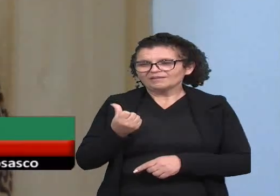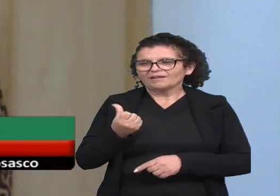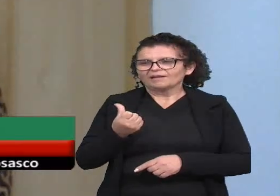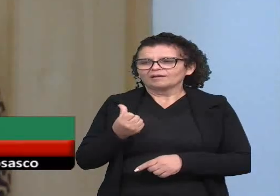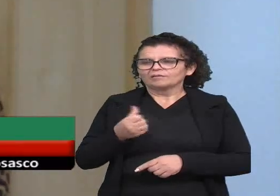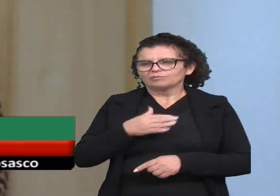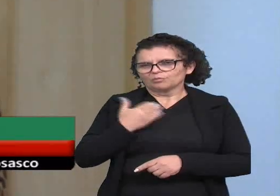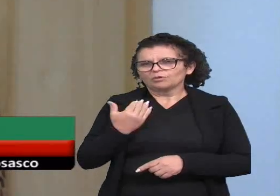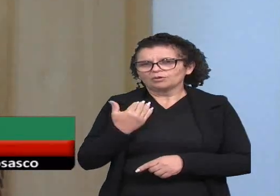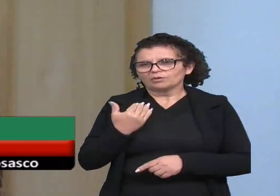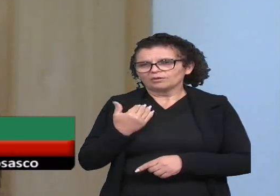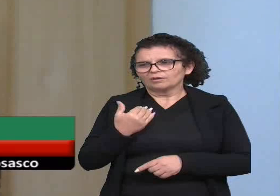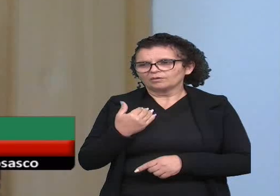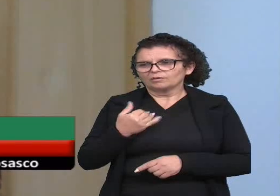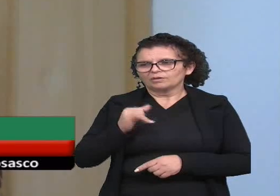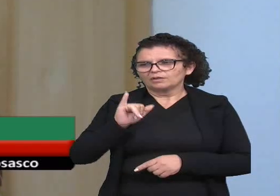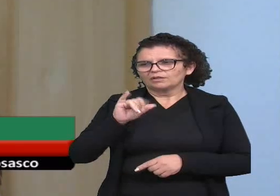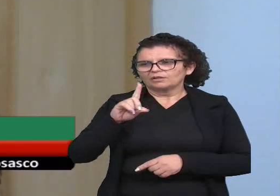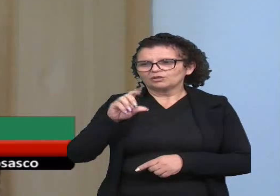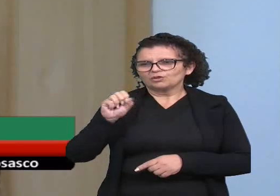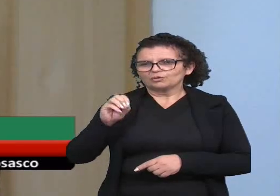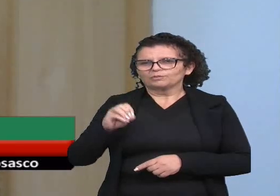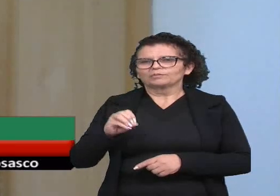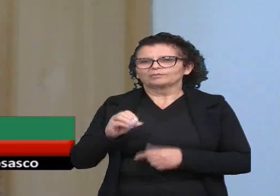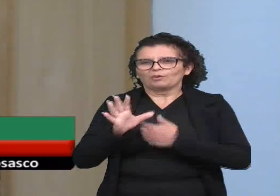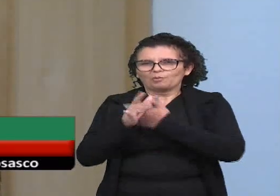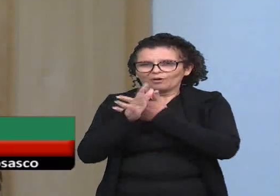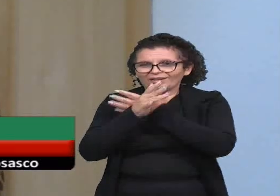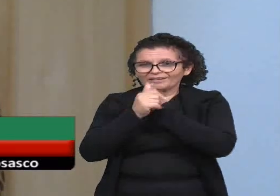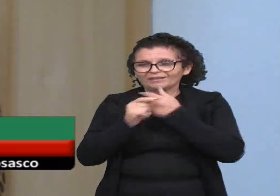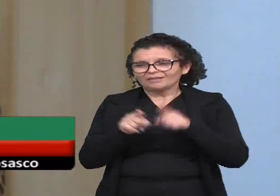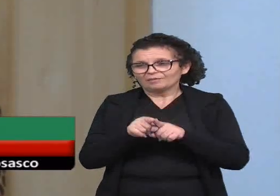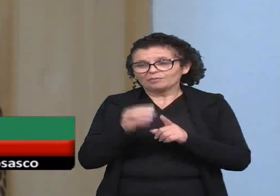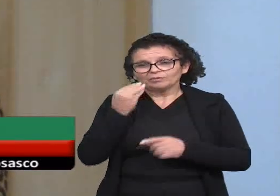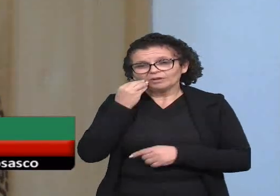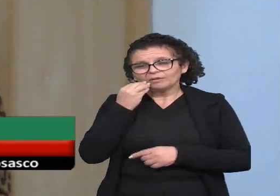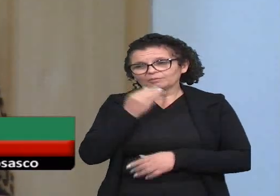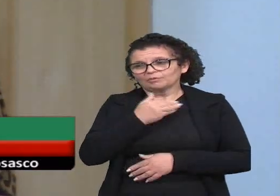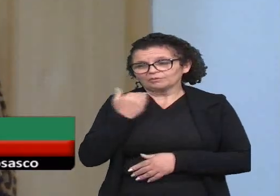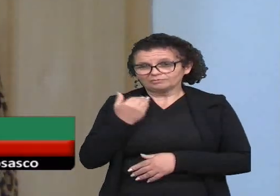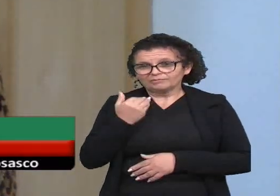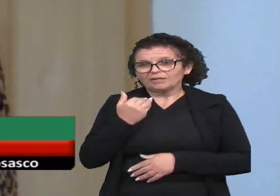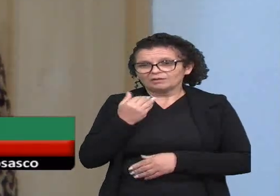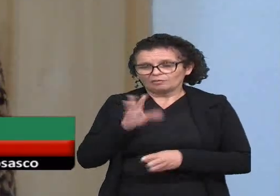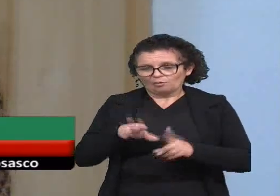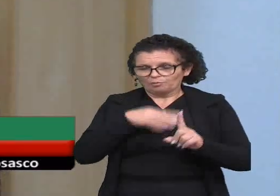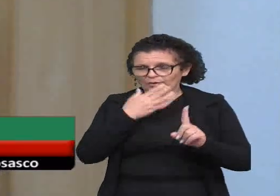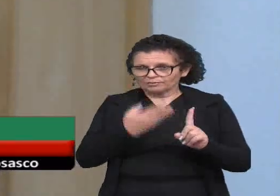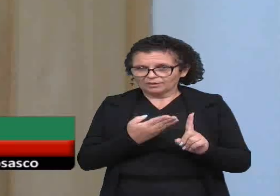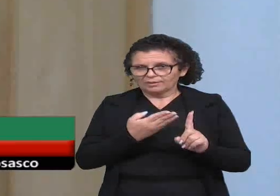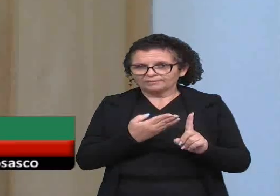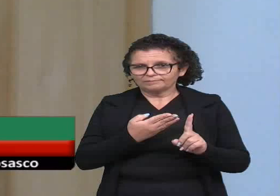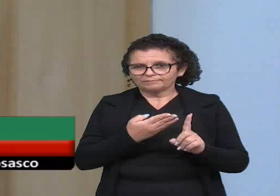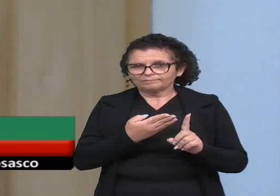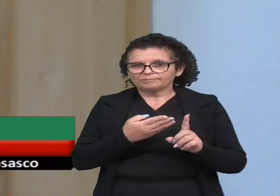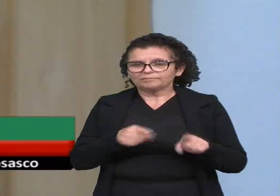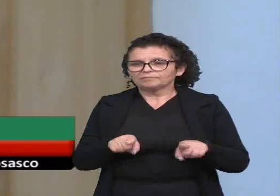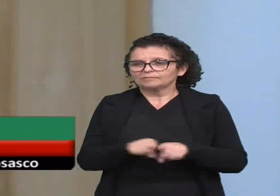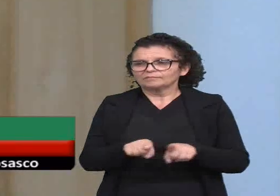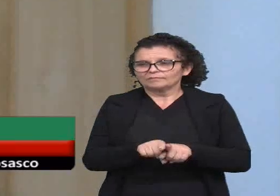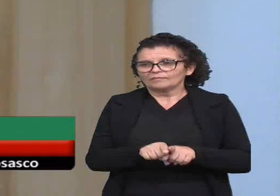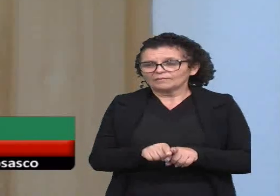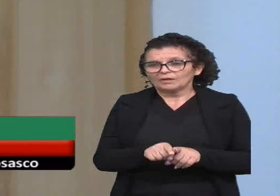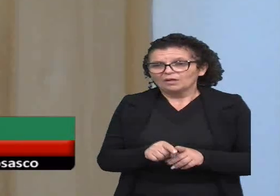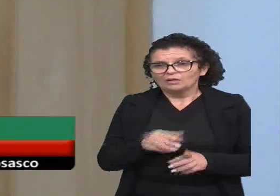já faleceu, que é o mestre Índio Borboleta, né, que, na oportunidade de seu falecimento, até prestei uma homenagem aqui na casa, que não